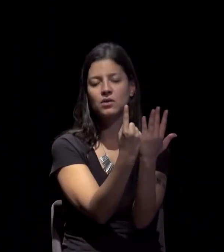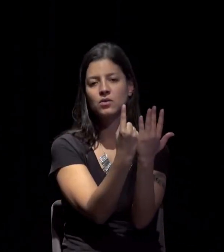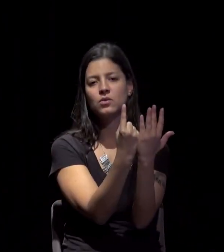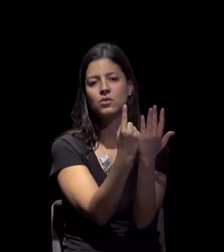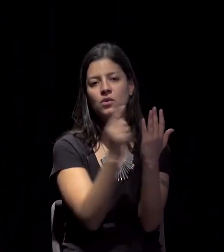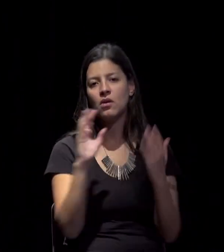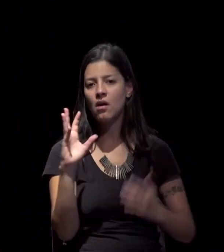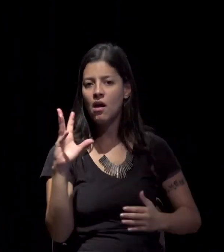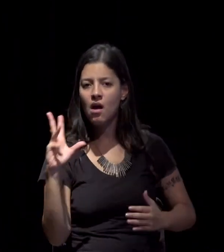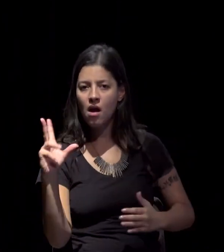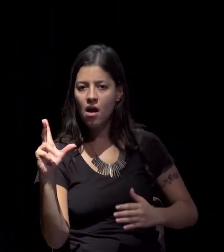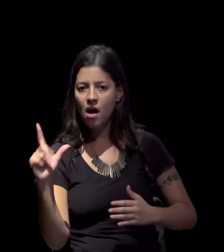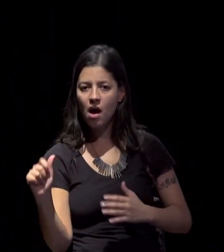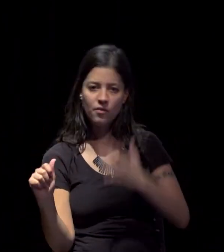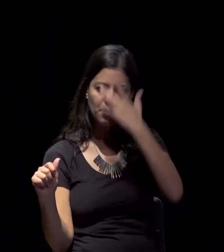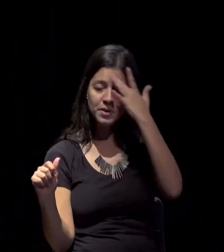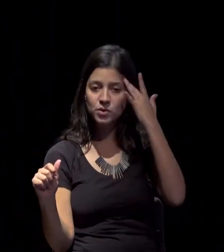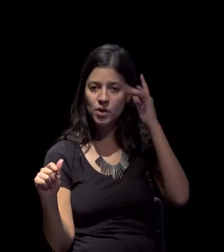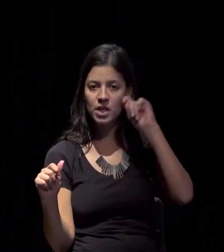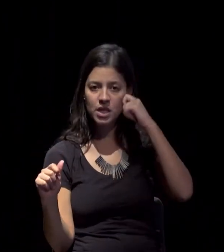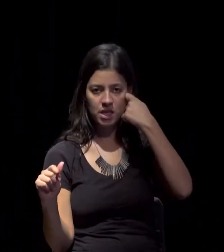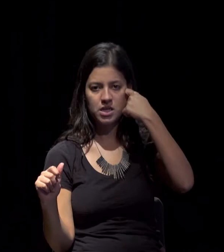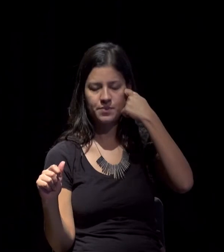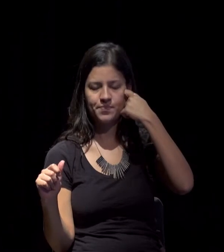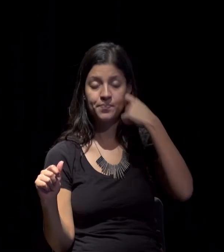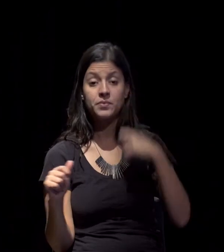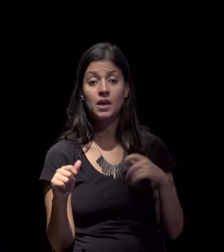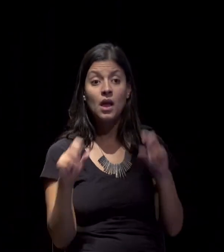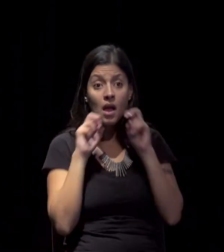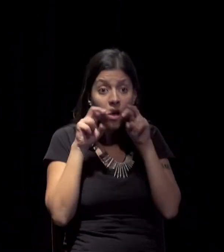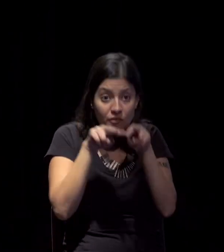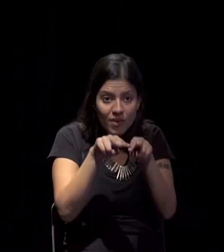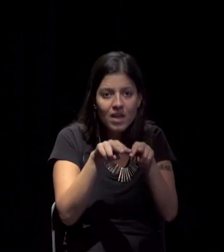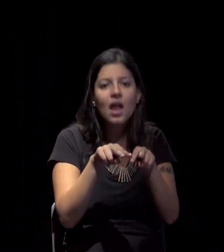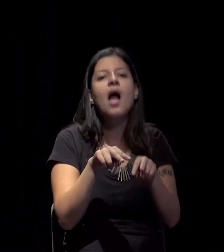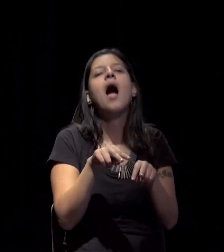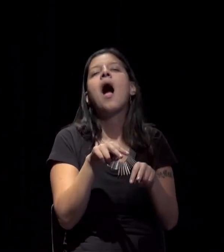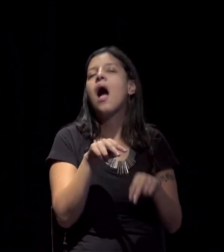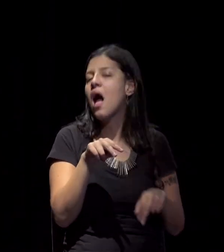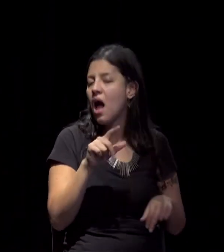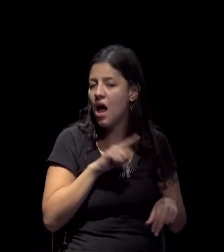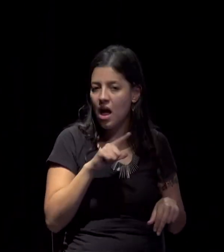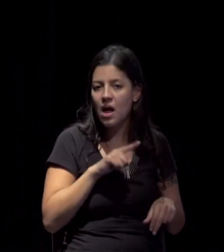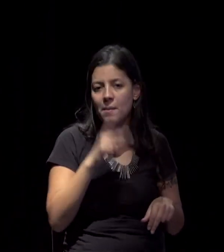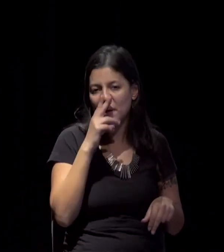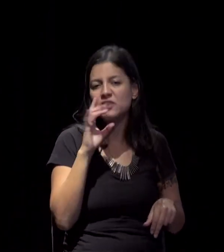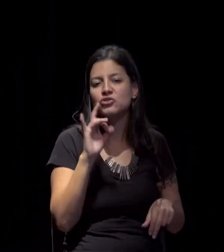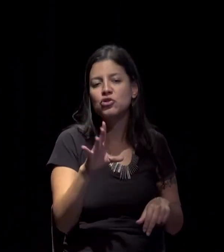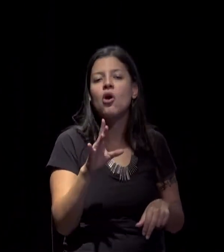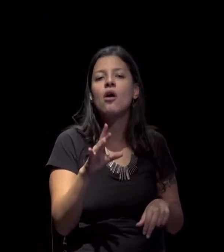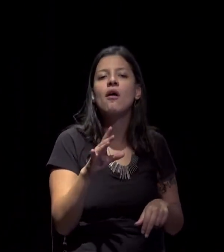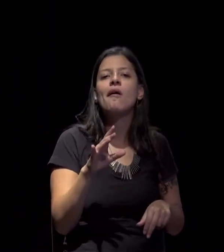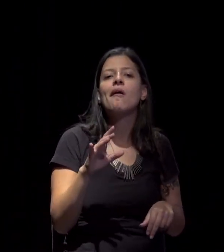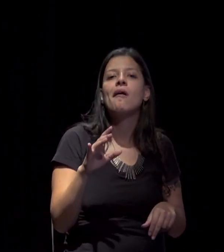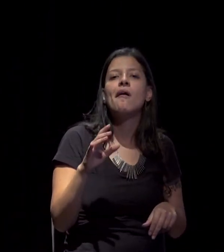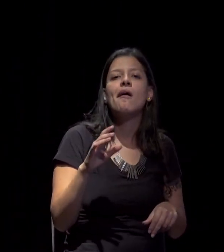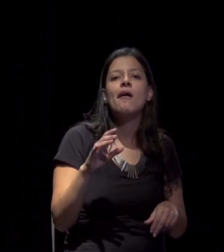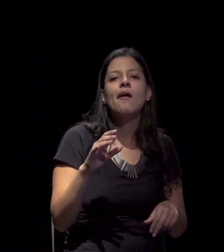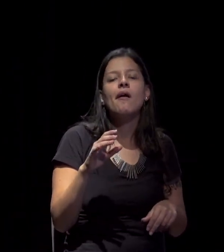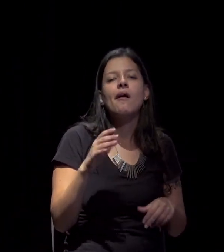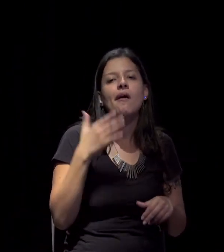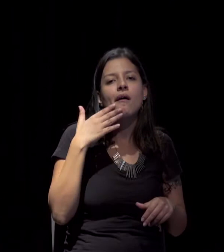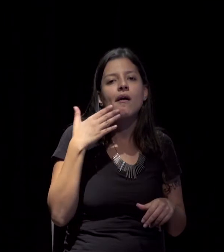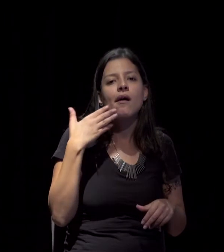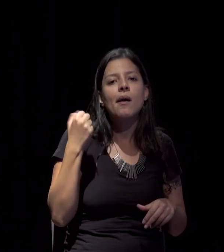afrodescendentes, afrodiaspóricas. Uma vez que elas passam a ser vistas, elas não fazem uma mera negação do outro universo não negro que era